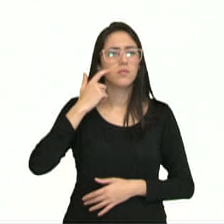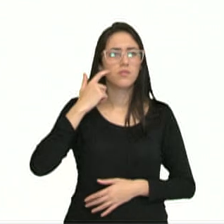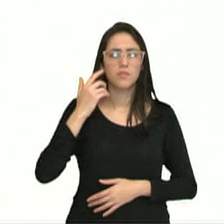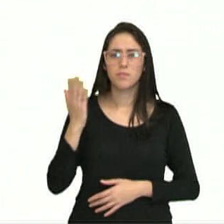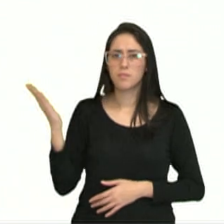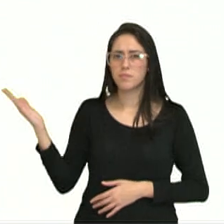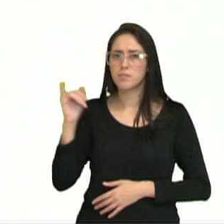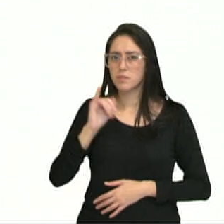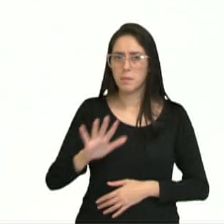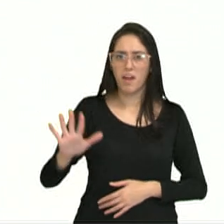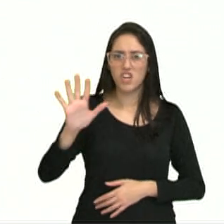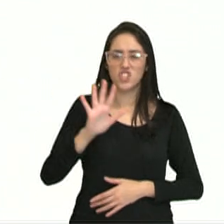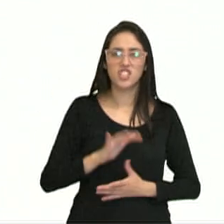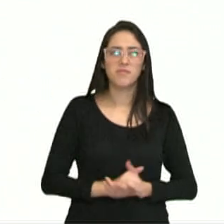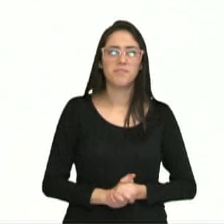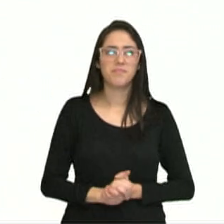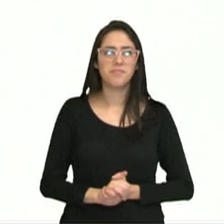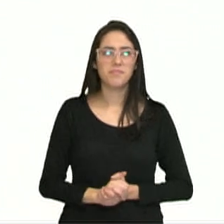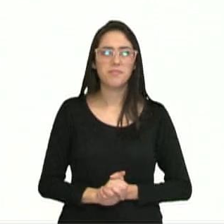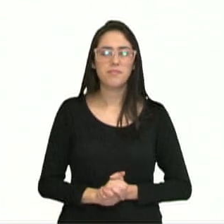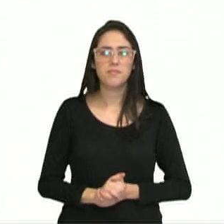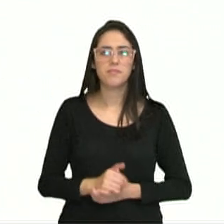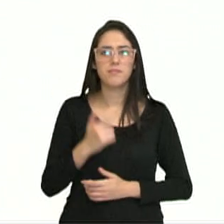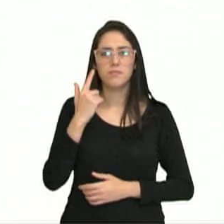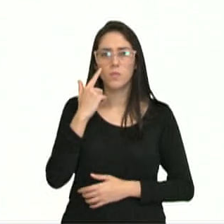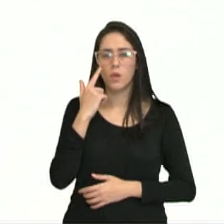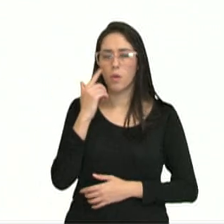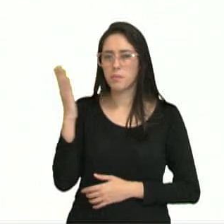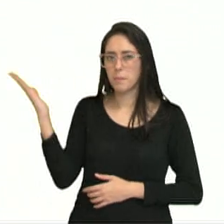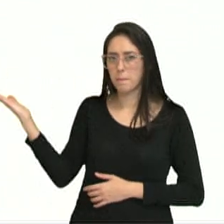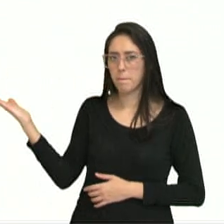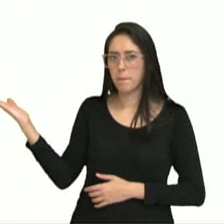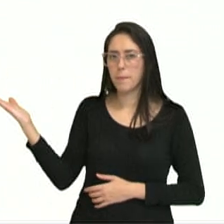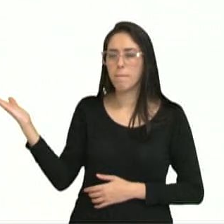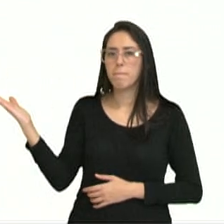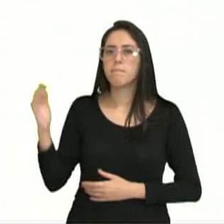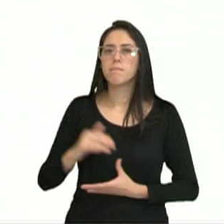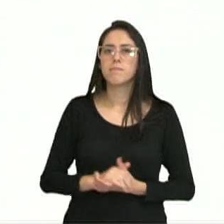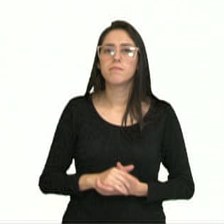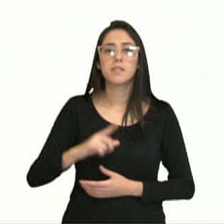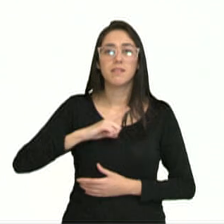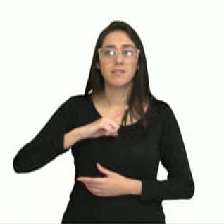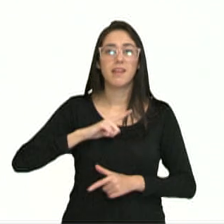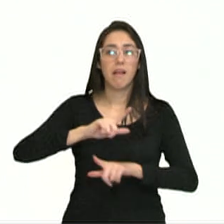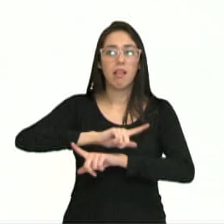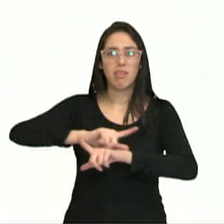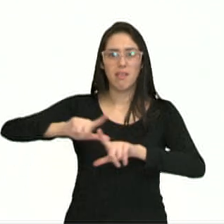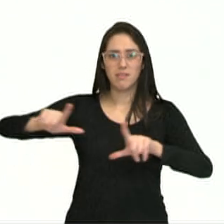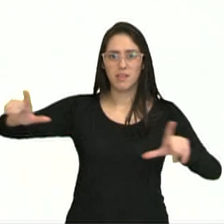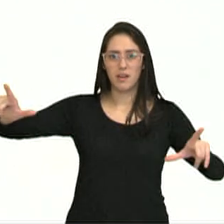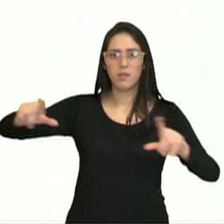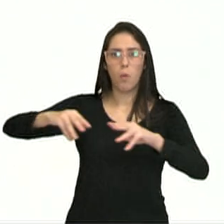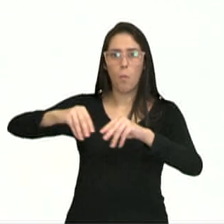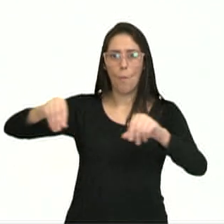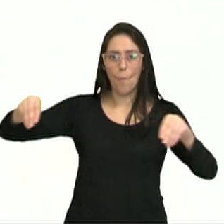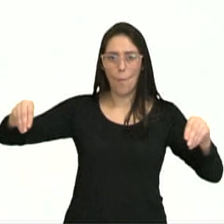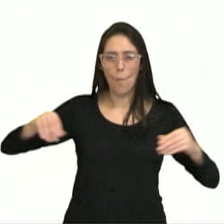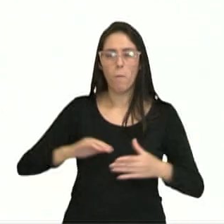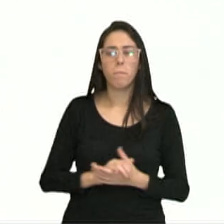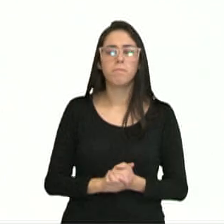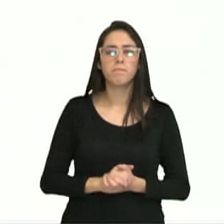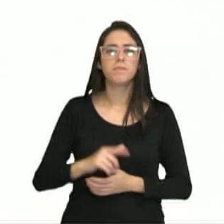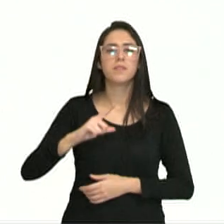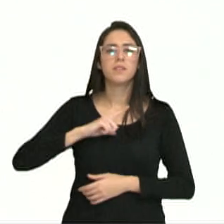as imagens a seguir. Olha só, nós temos então deserto, né? A vegetação